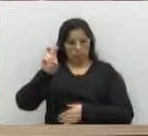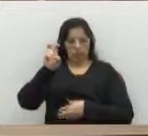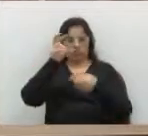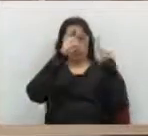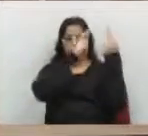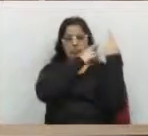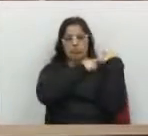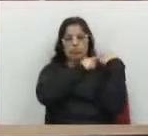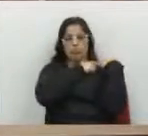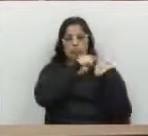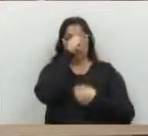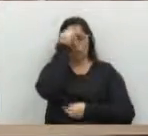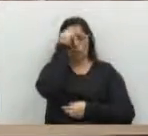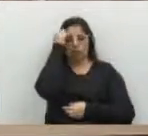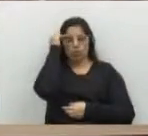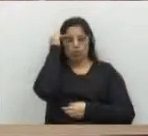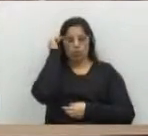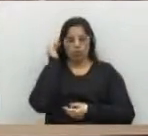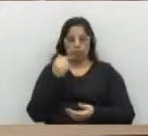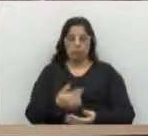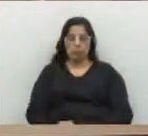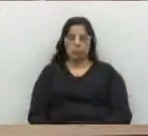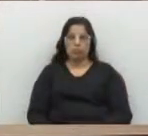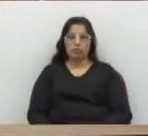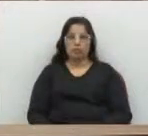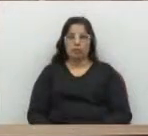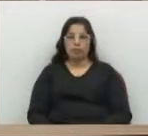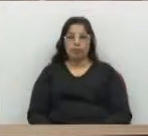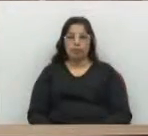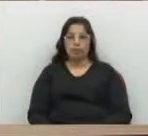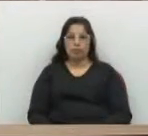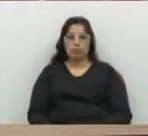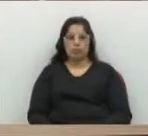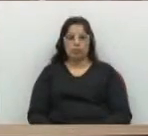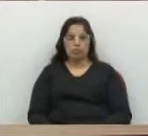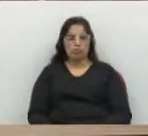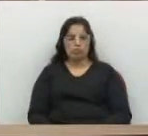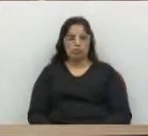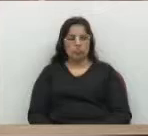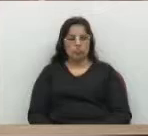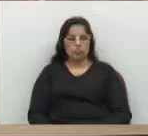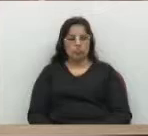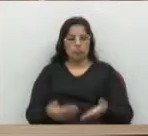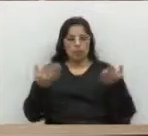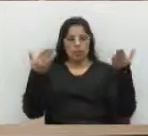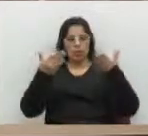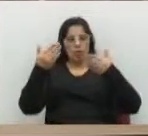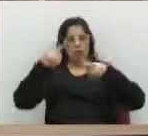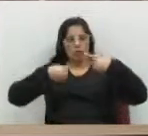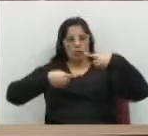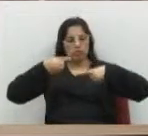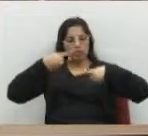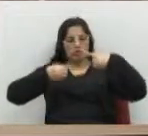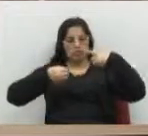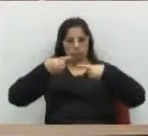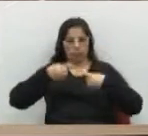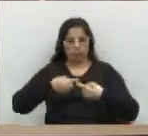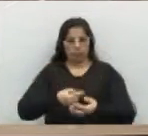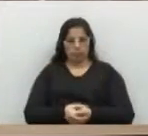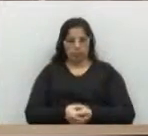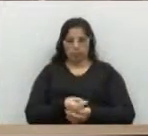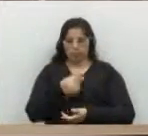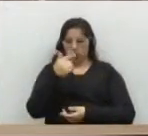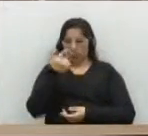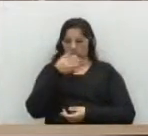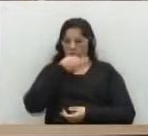Júlio. Requerimento número 501, vereador doutor Júlio, está em discussão. Não